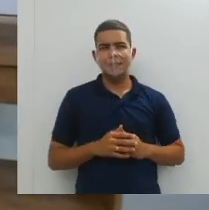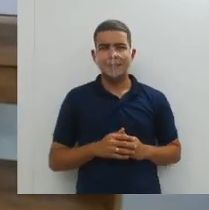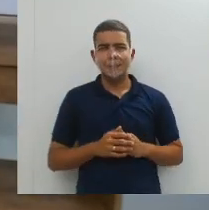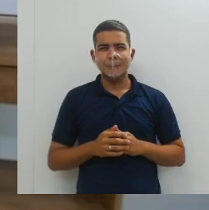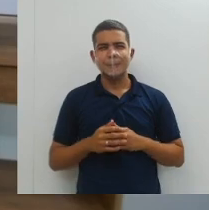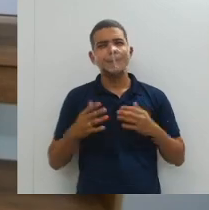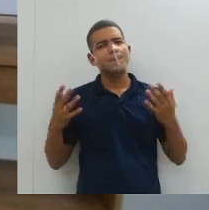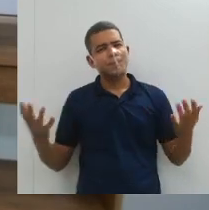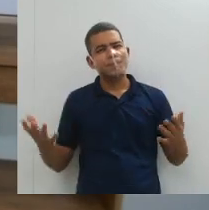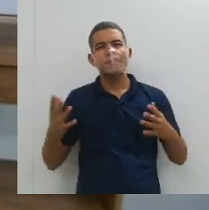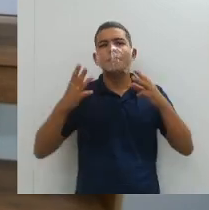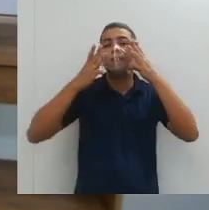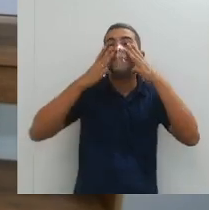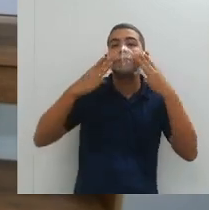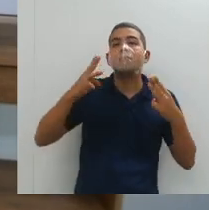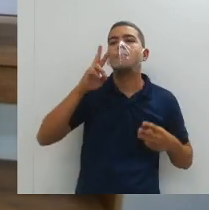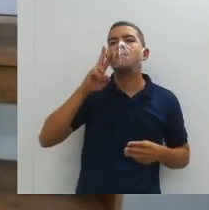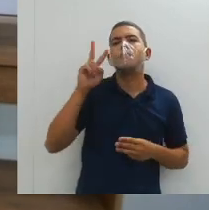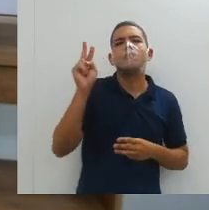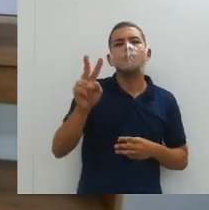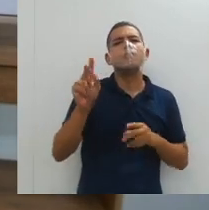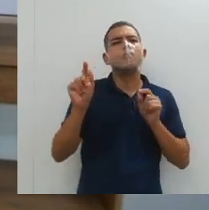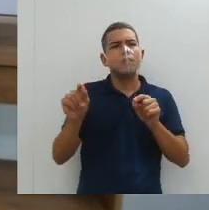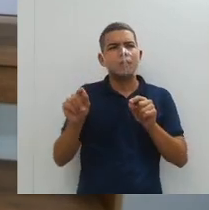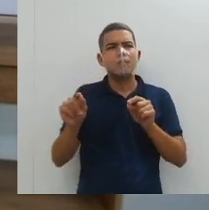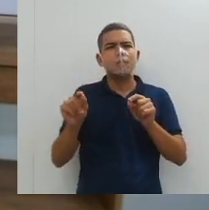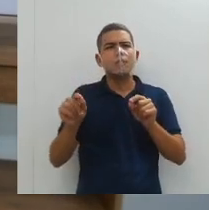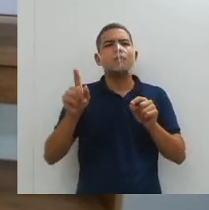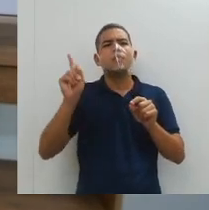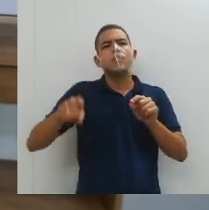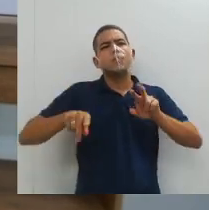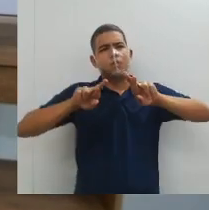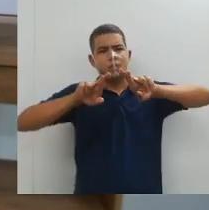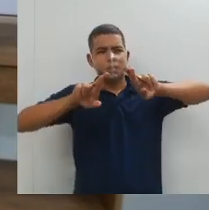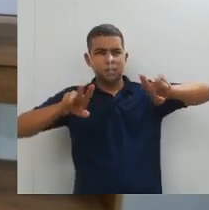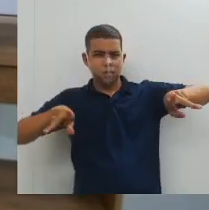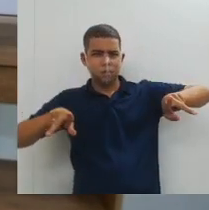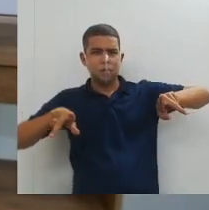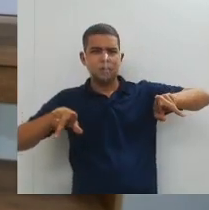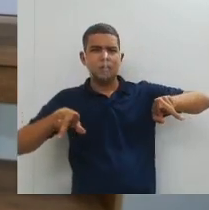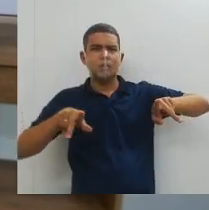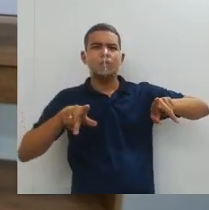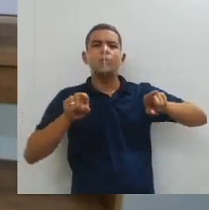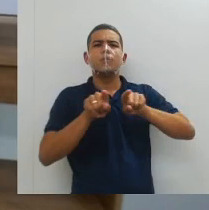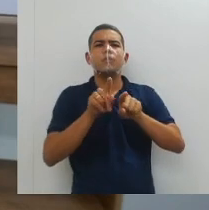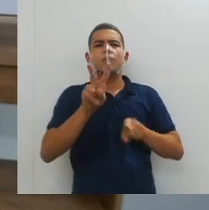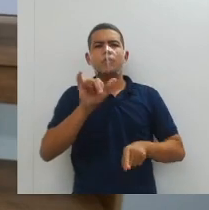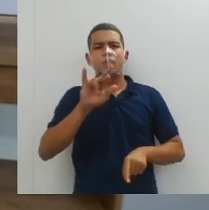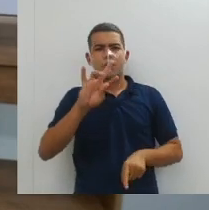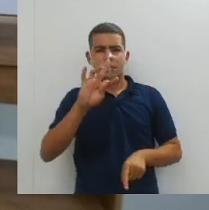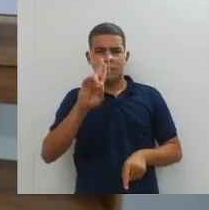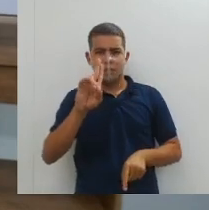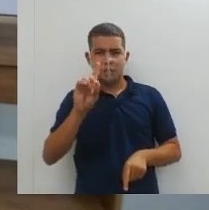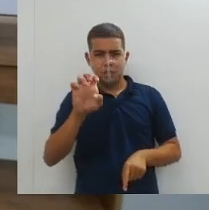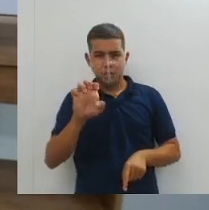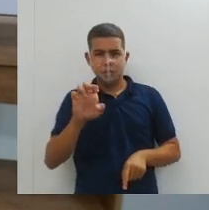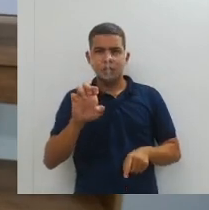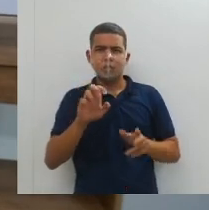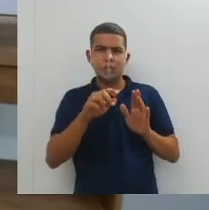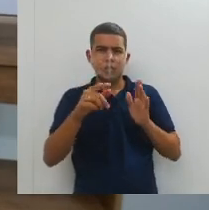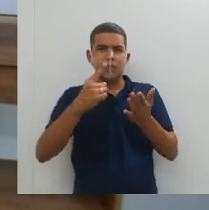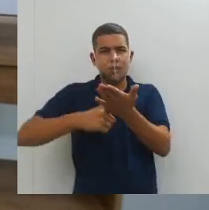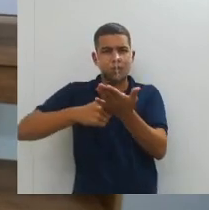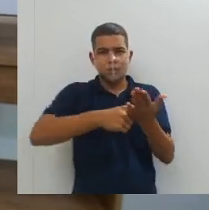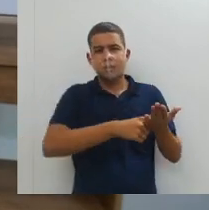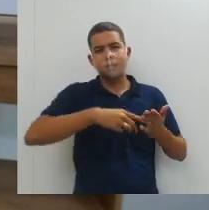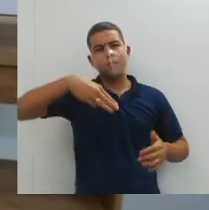a visão de Maquiavel é totalmente distinta da virtude dos tratados de moral, tá